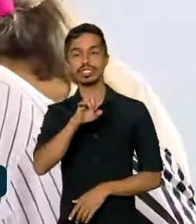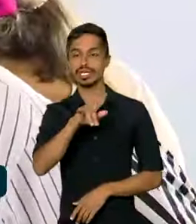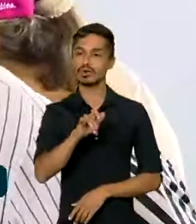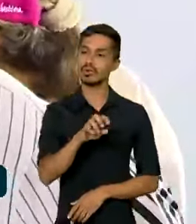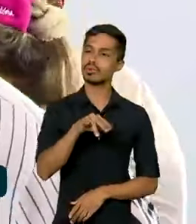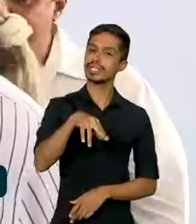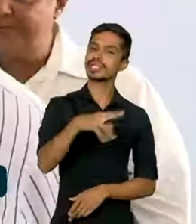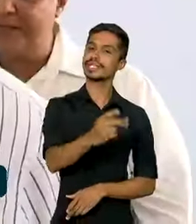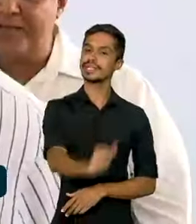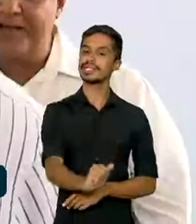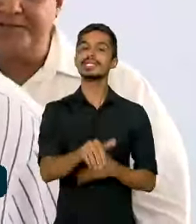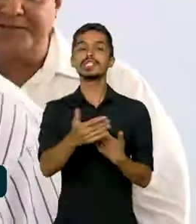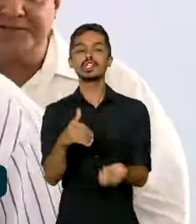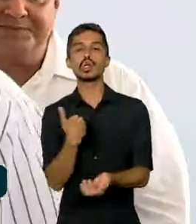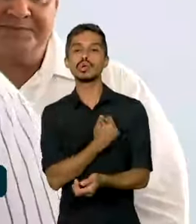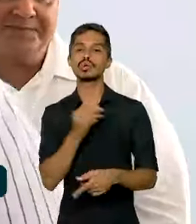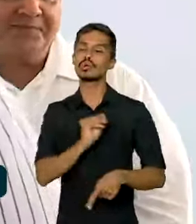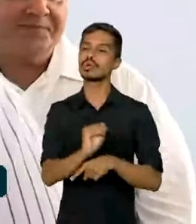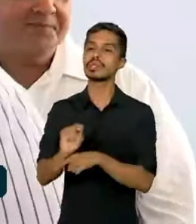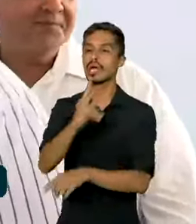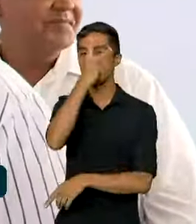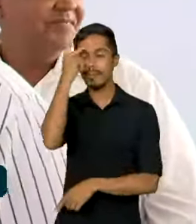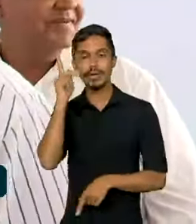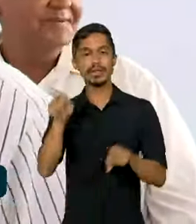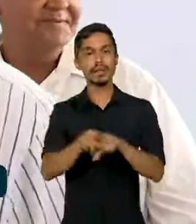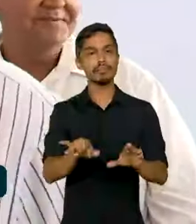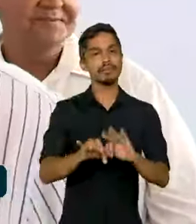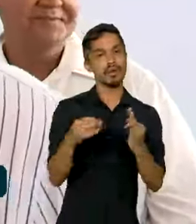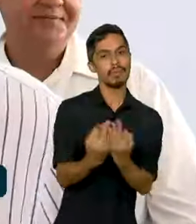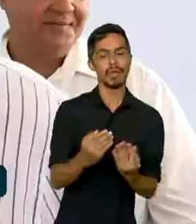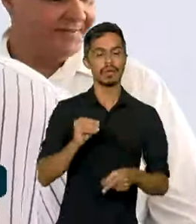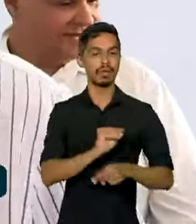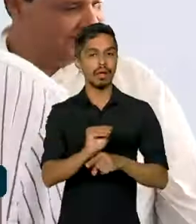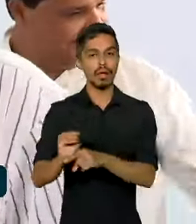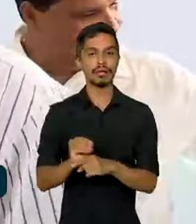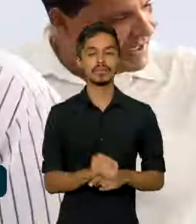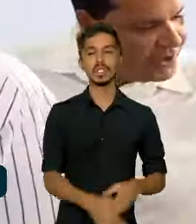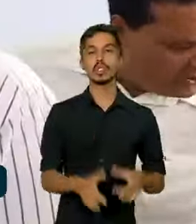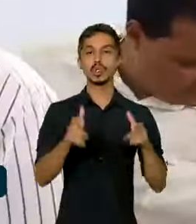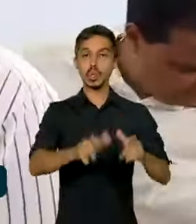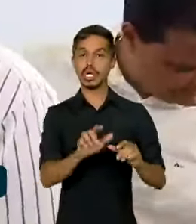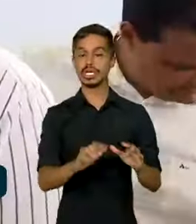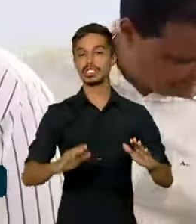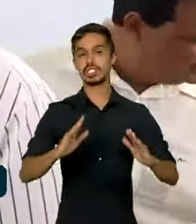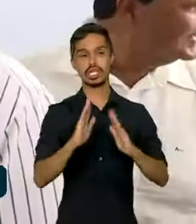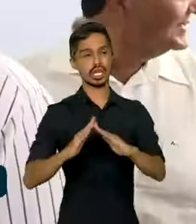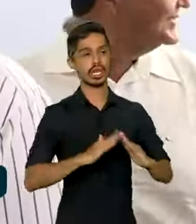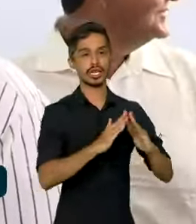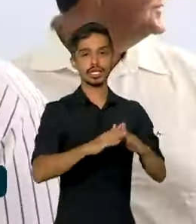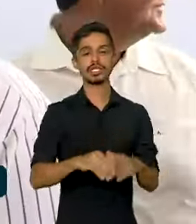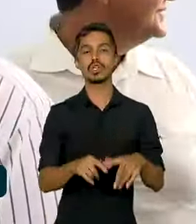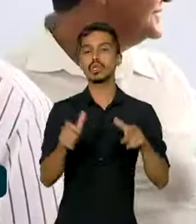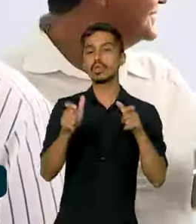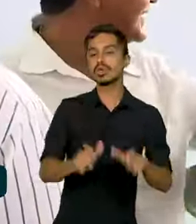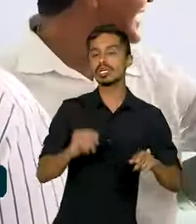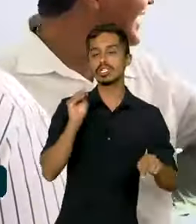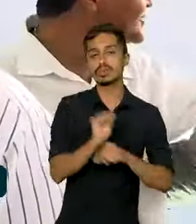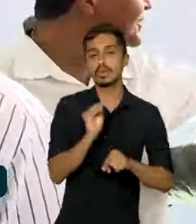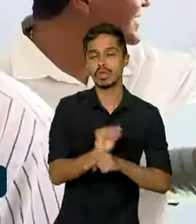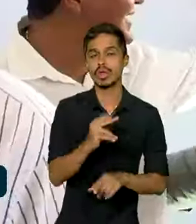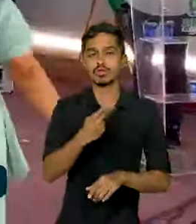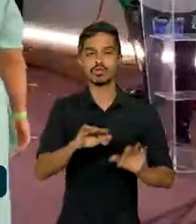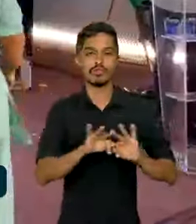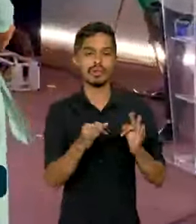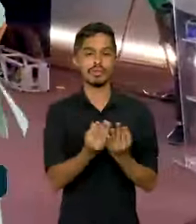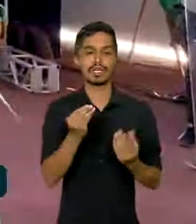habitacionais. É o cuidado com as pessoas, cuidado com as famílias. Lugar de moradia, o ninho de cada um para cuidar dos seus filhos e de